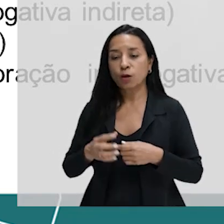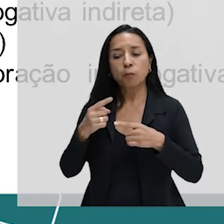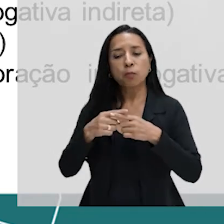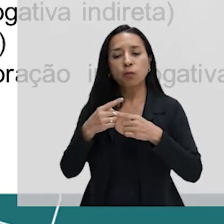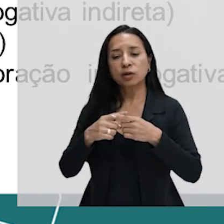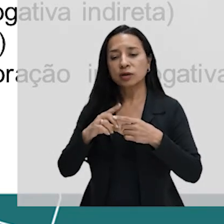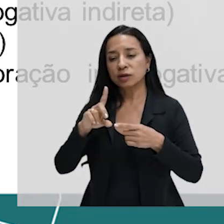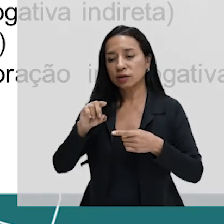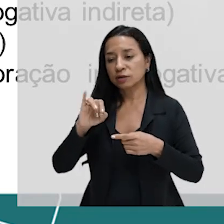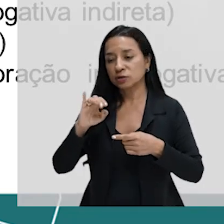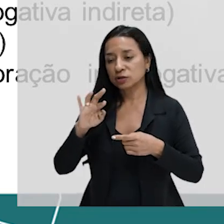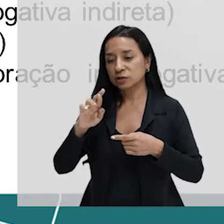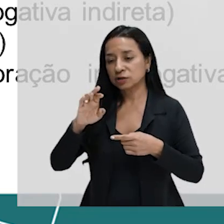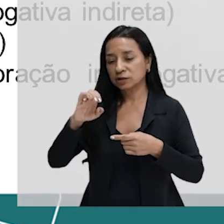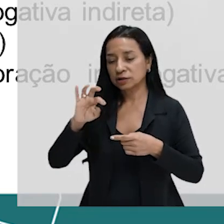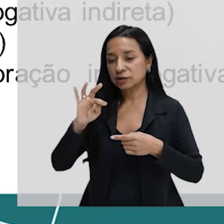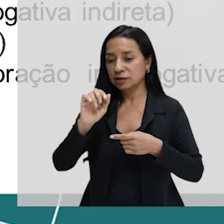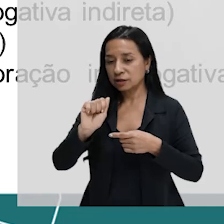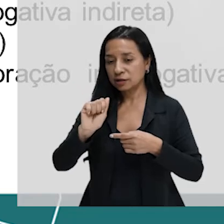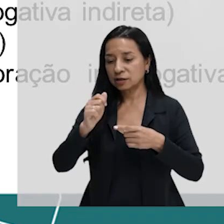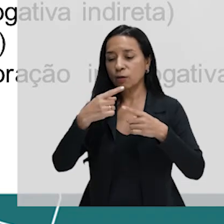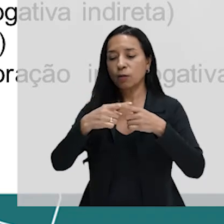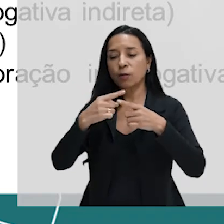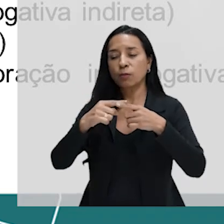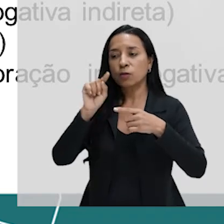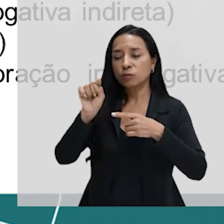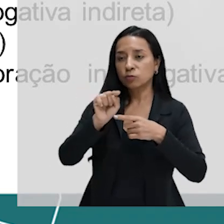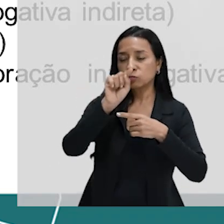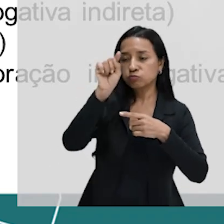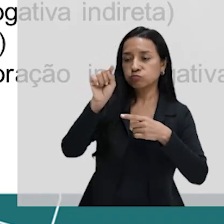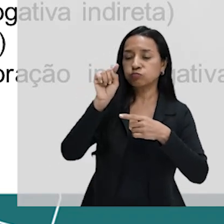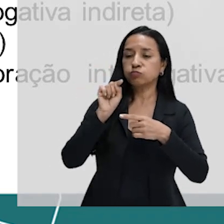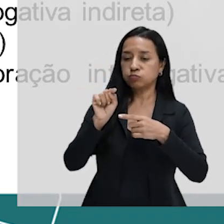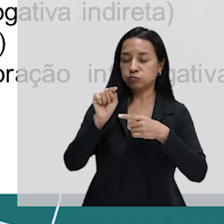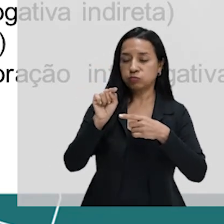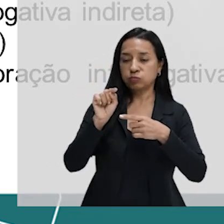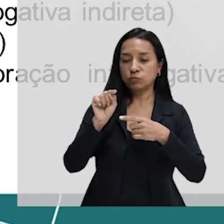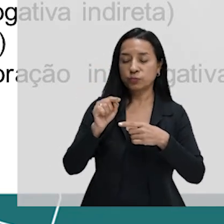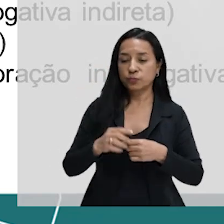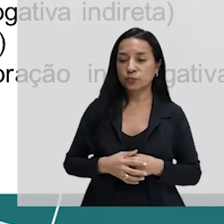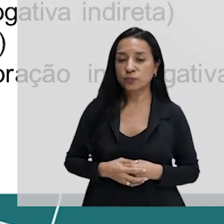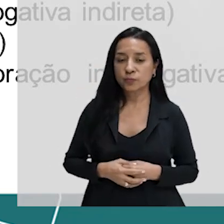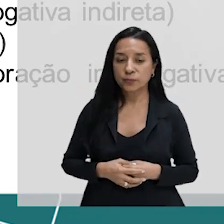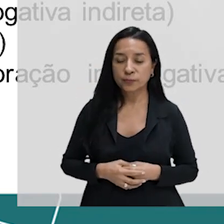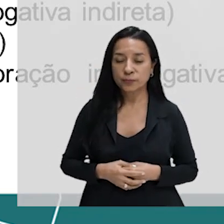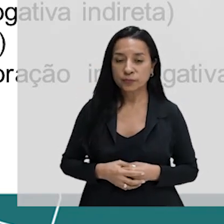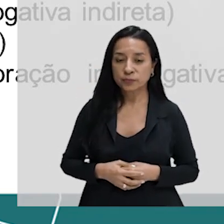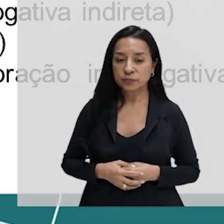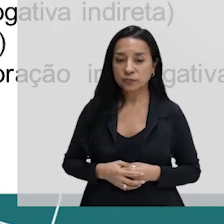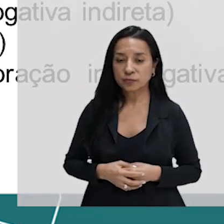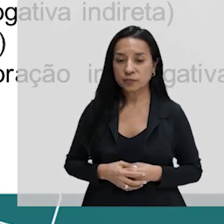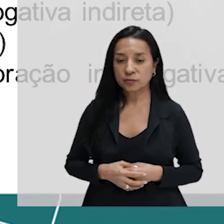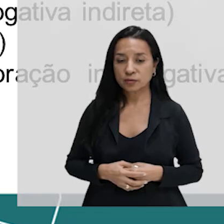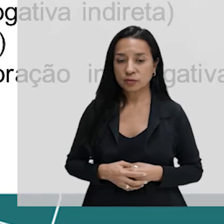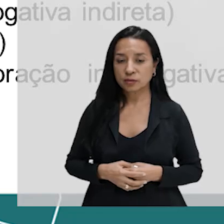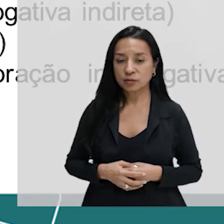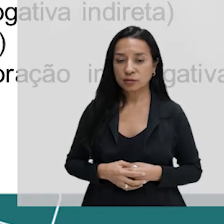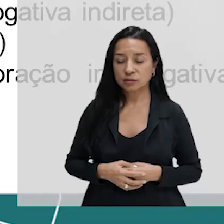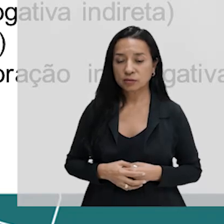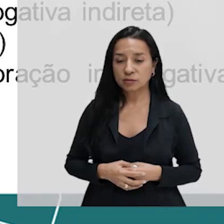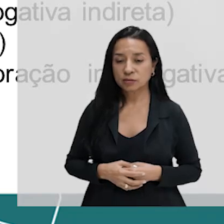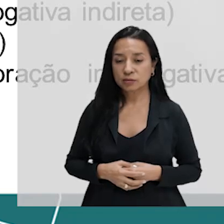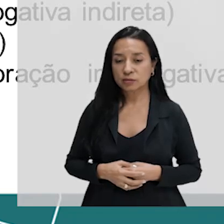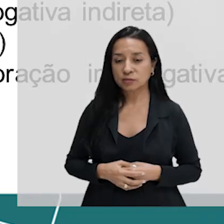é direta? Fez logo a interrogação de forma direta. Informe quanto custa a entrada para o